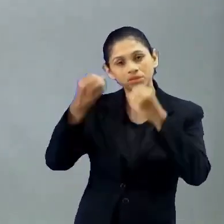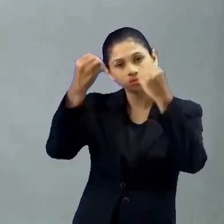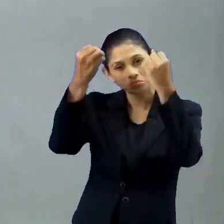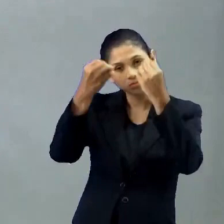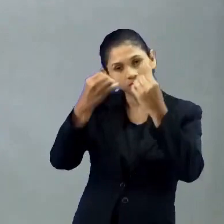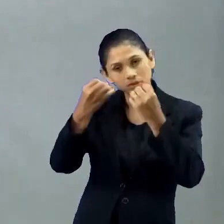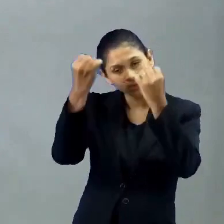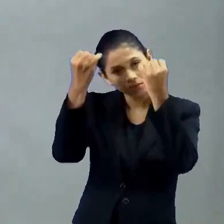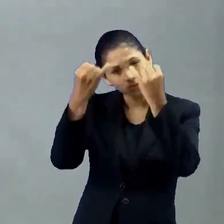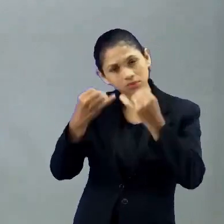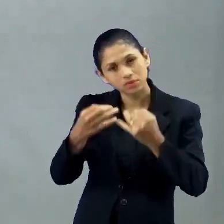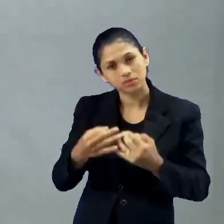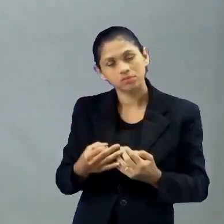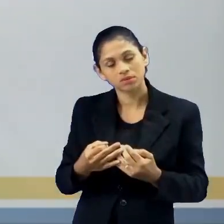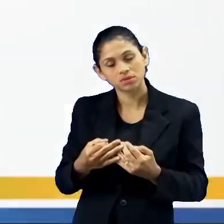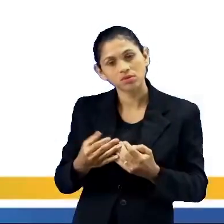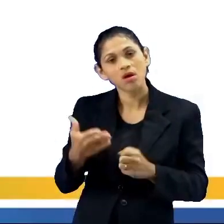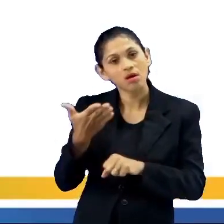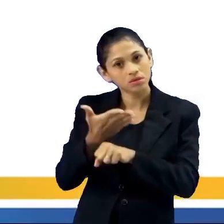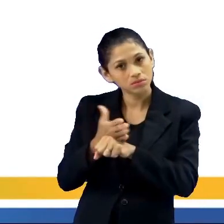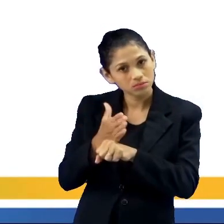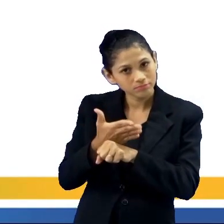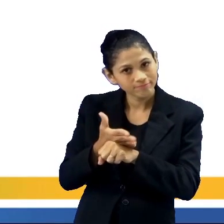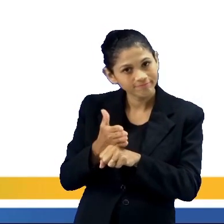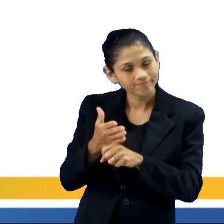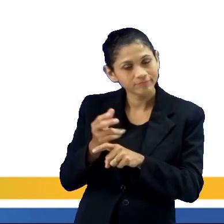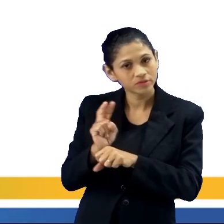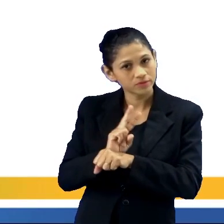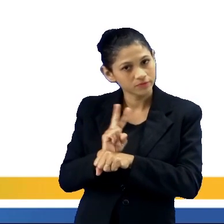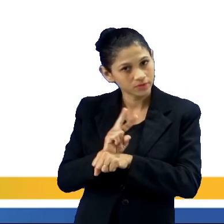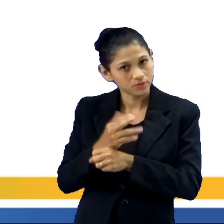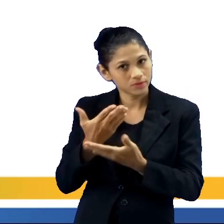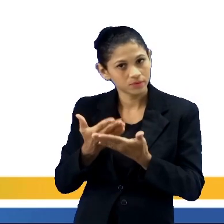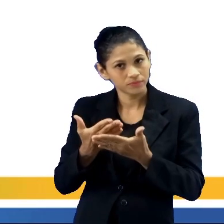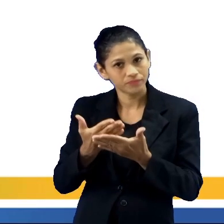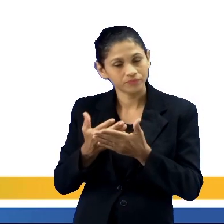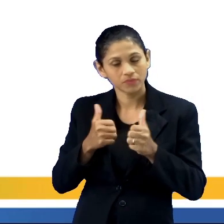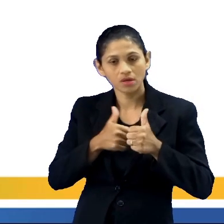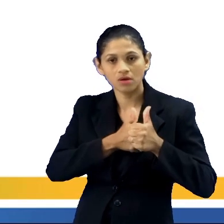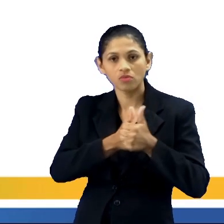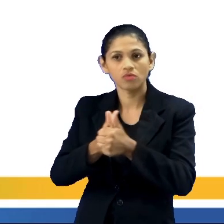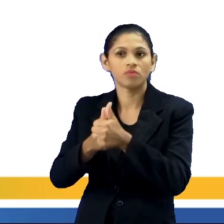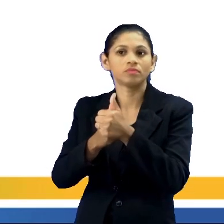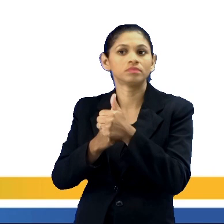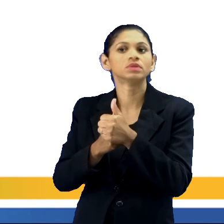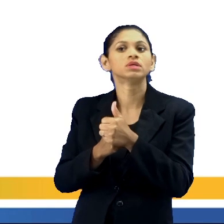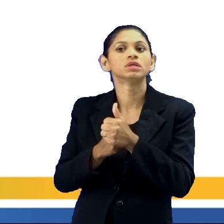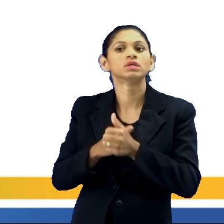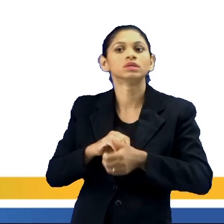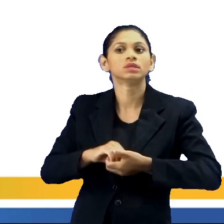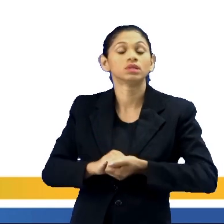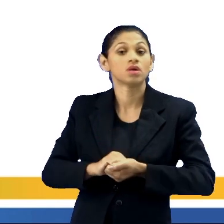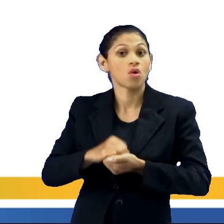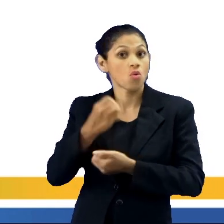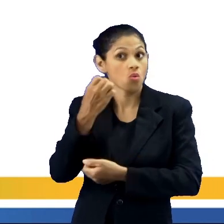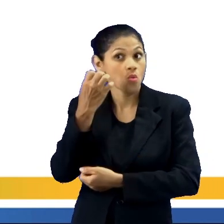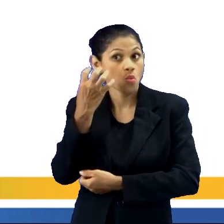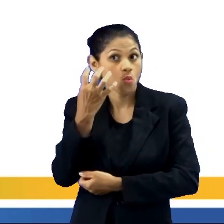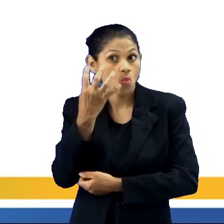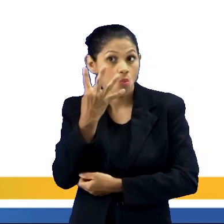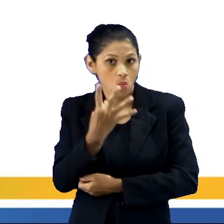ao exercitando da nossa videoaula. Acompanhem um enunciado e 4 possibilidades de